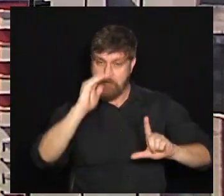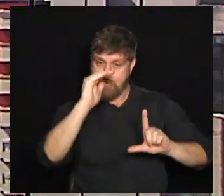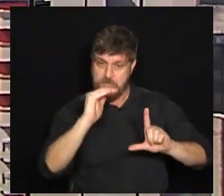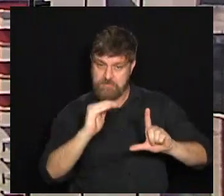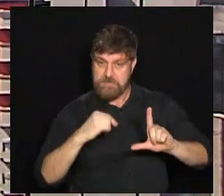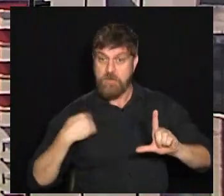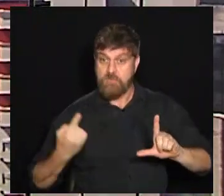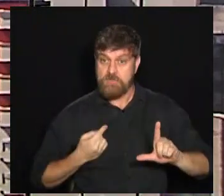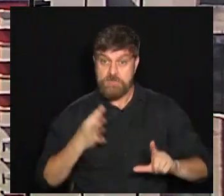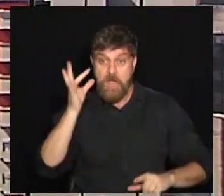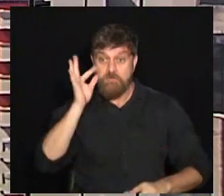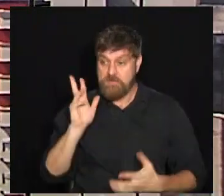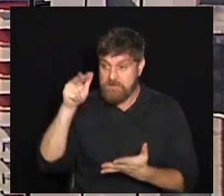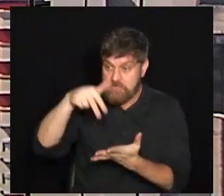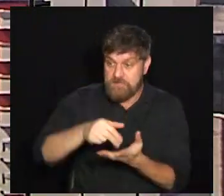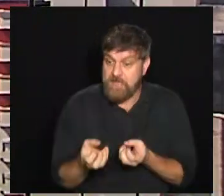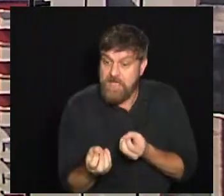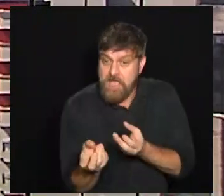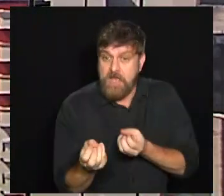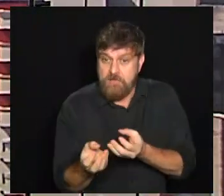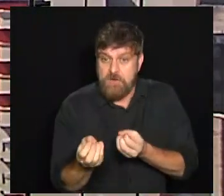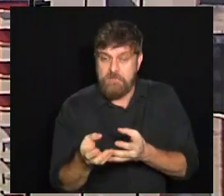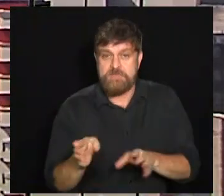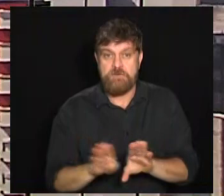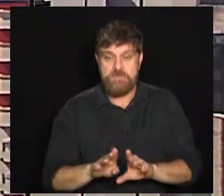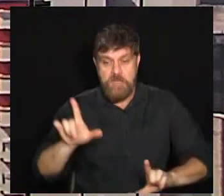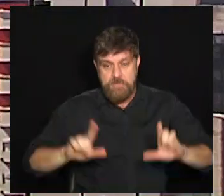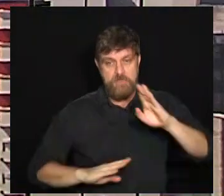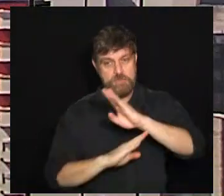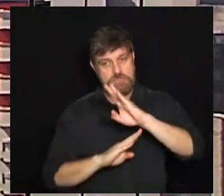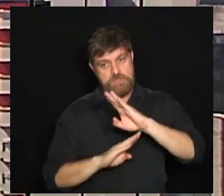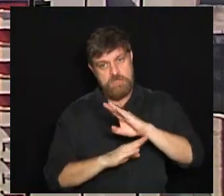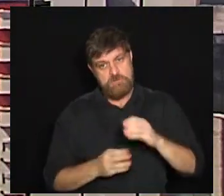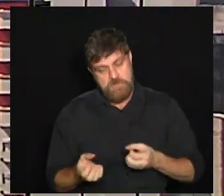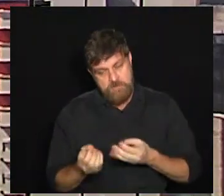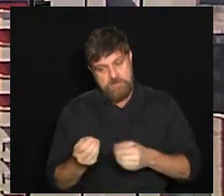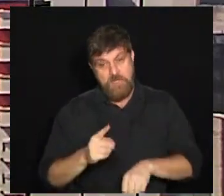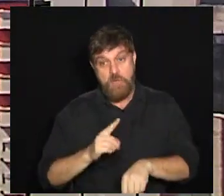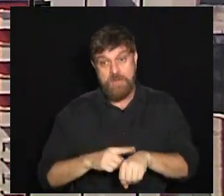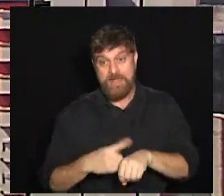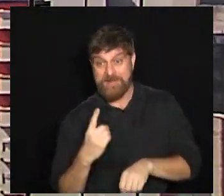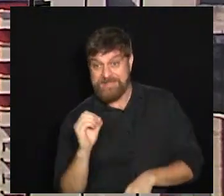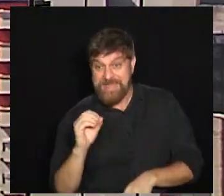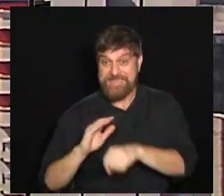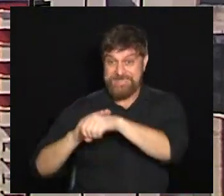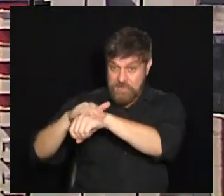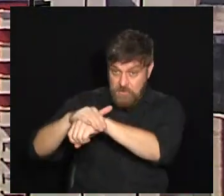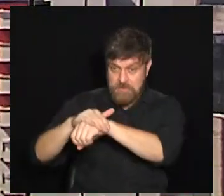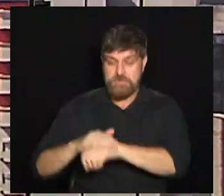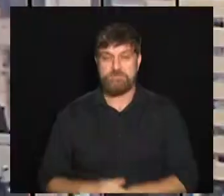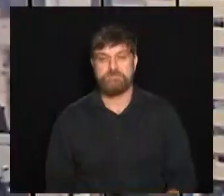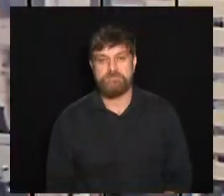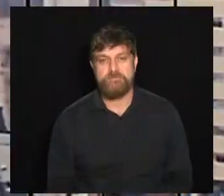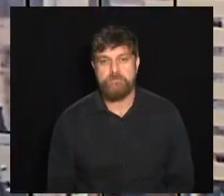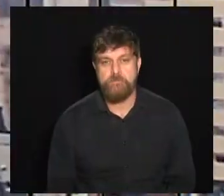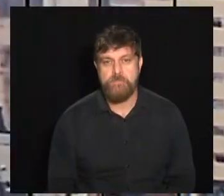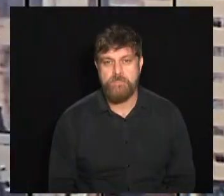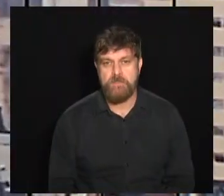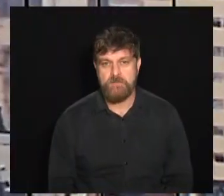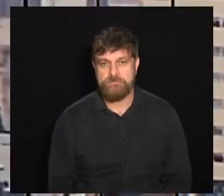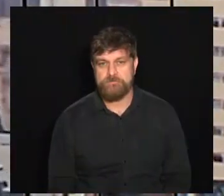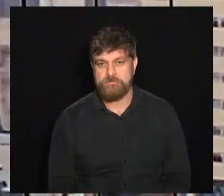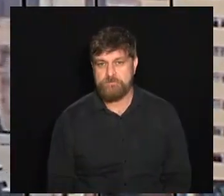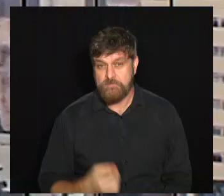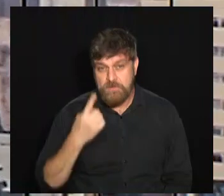pode entrar com uma nova informação, além do jornal, que também passa às 10 horas da noite, tá certo? Você deve